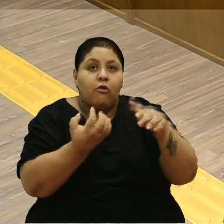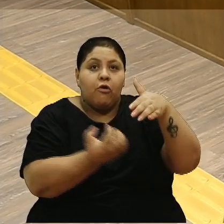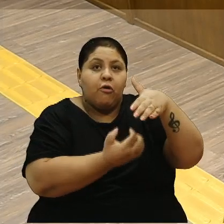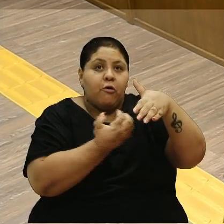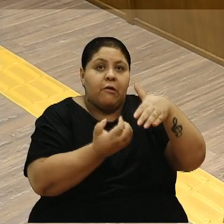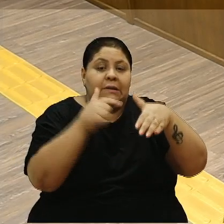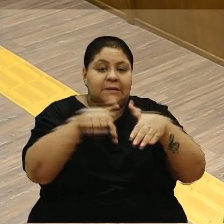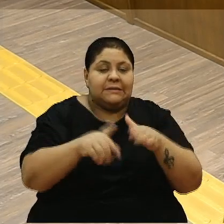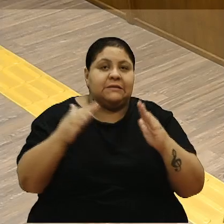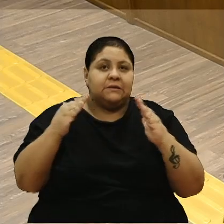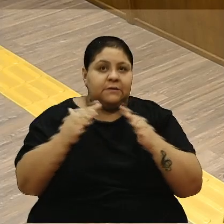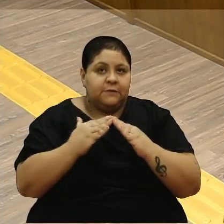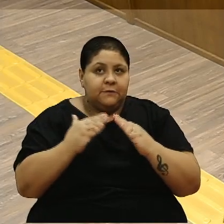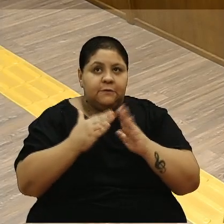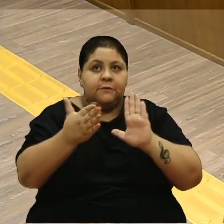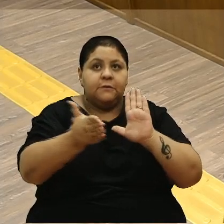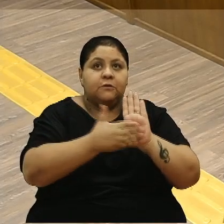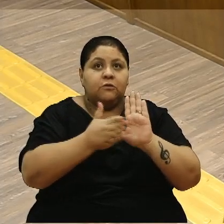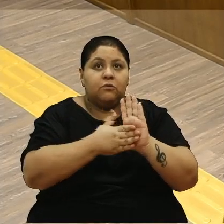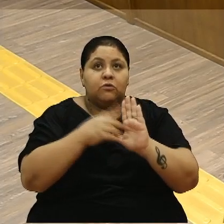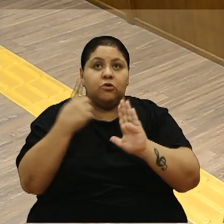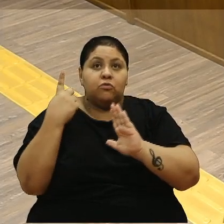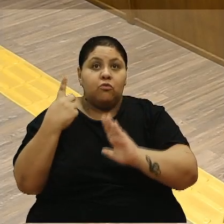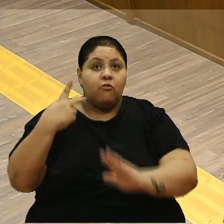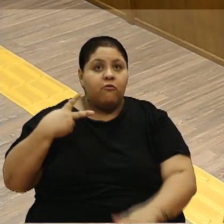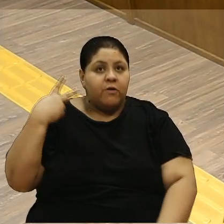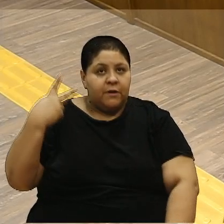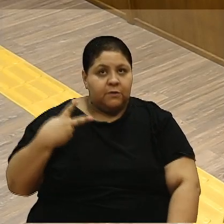dessa casa, proposta por um vereador.